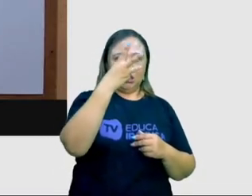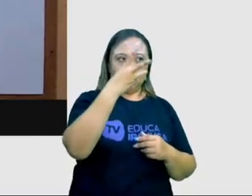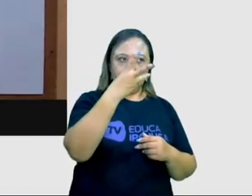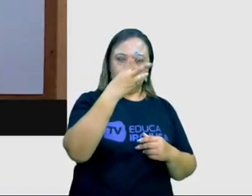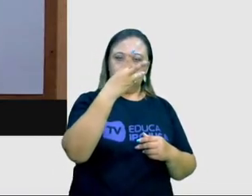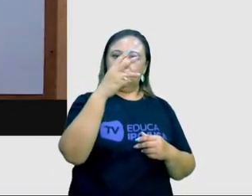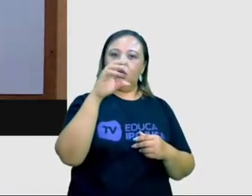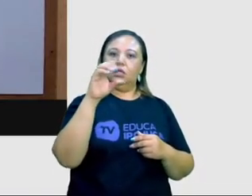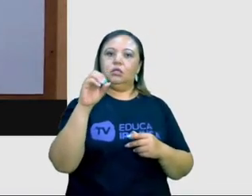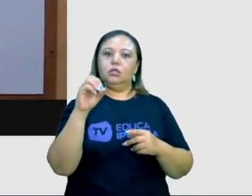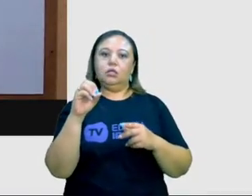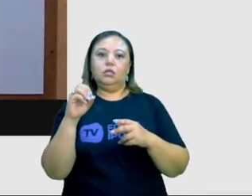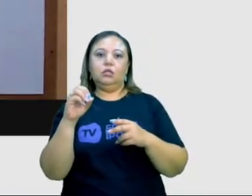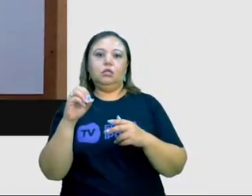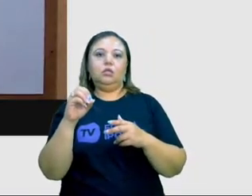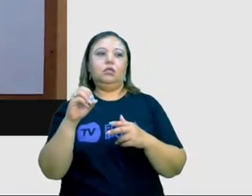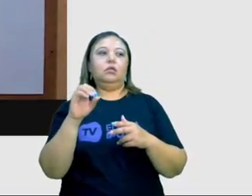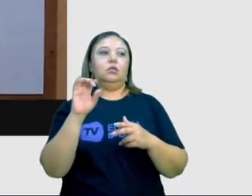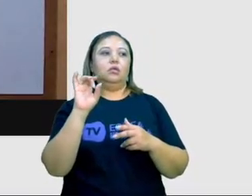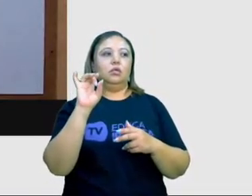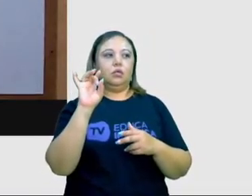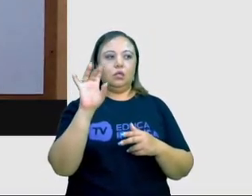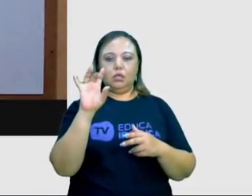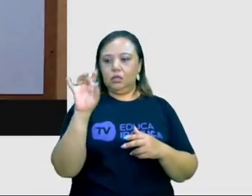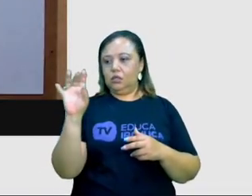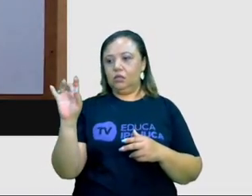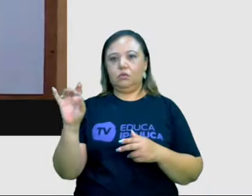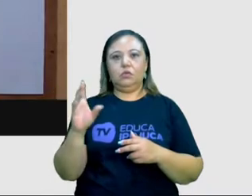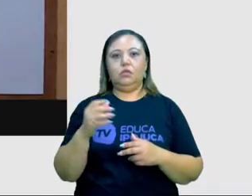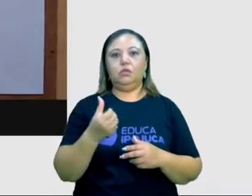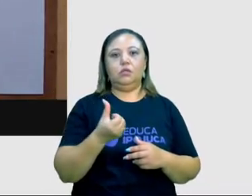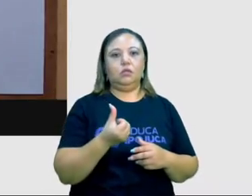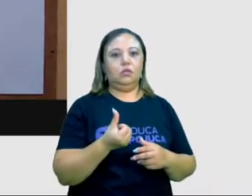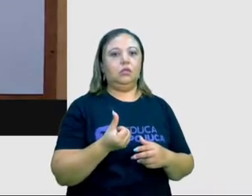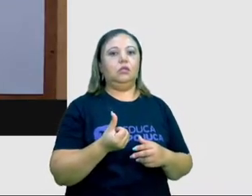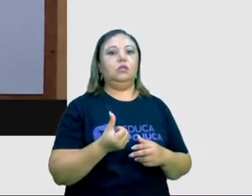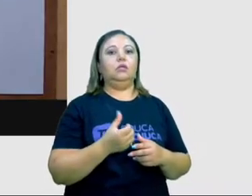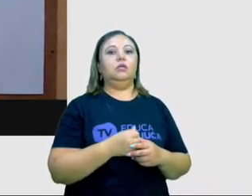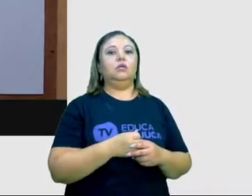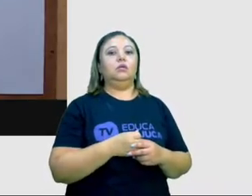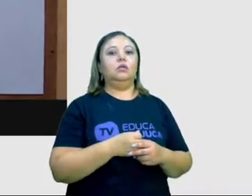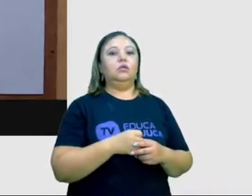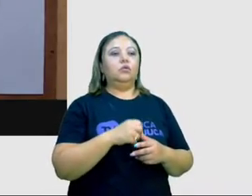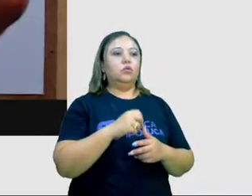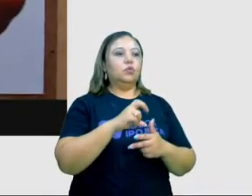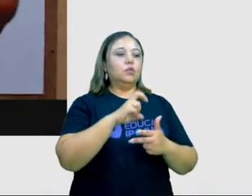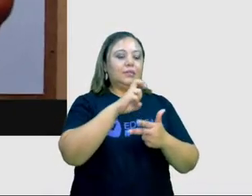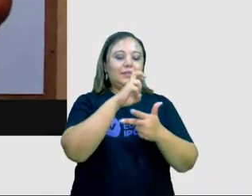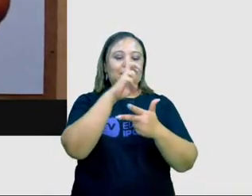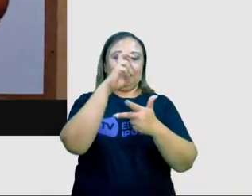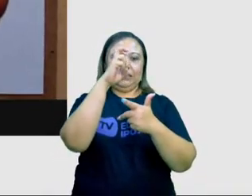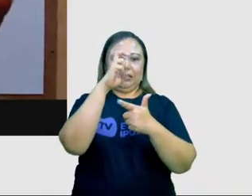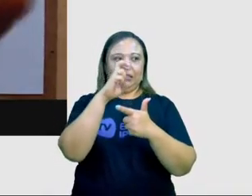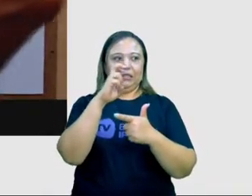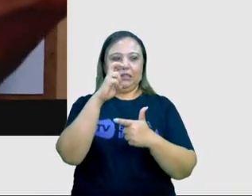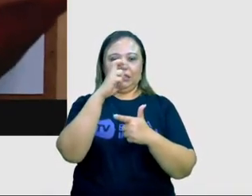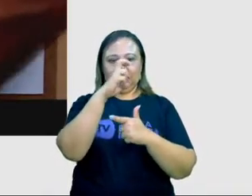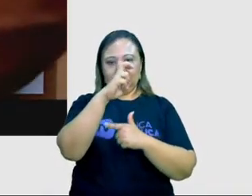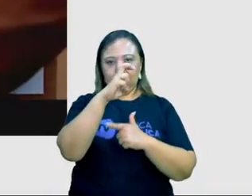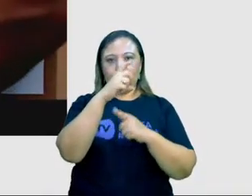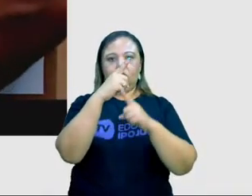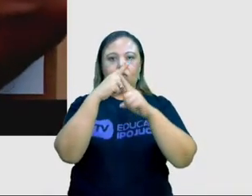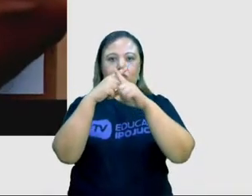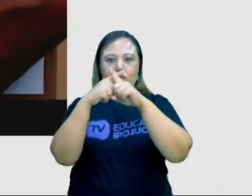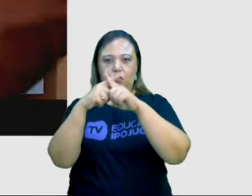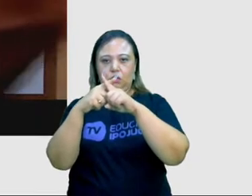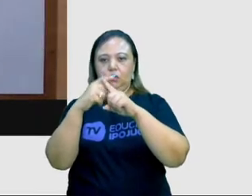em 5 partes iguais, cada parte vale 6. Até porque 5 vezes 6 é